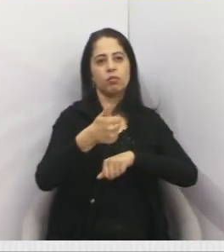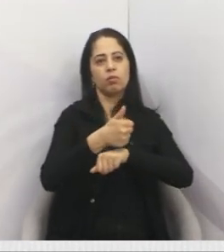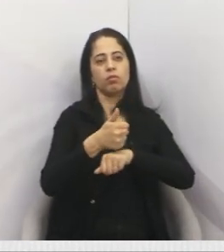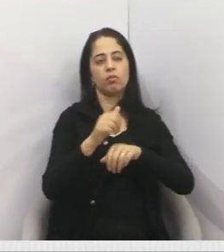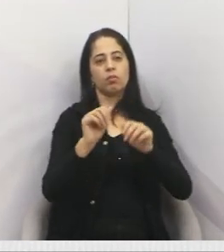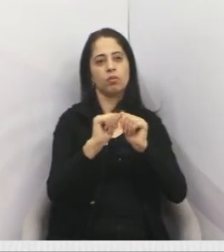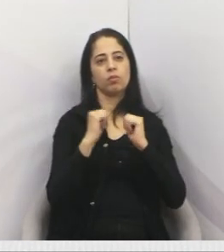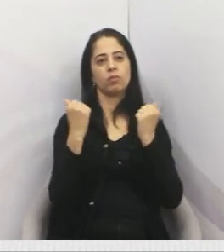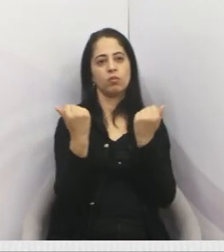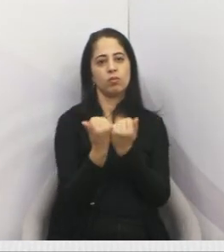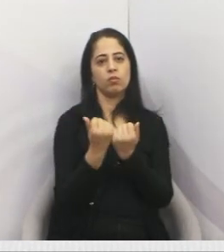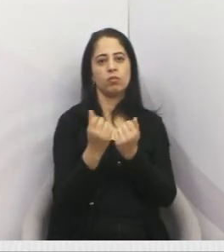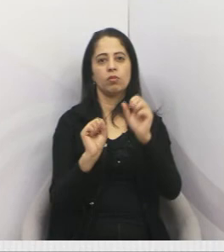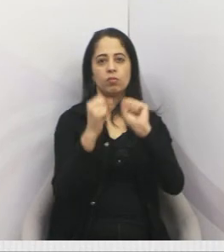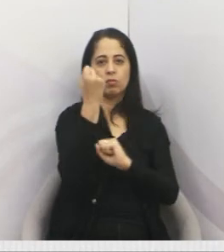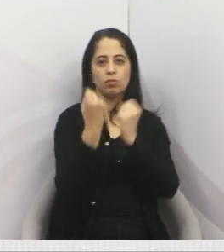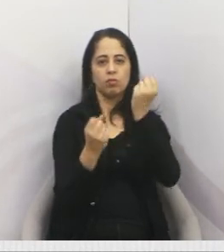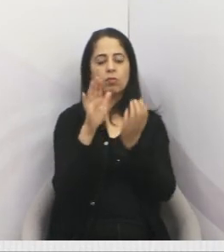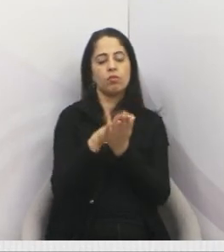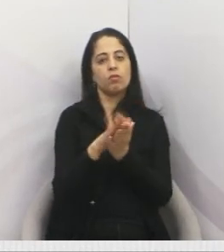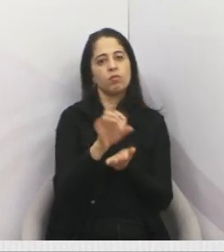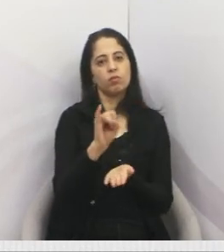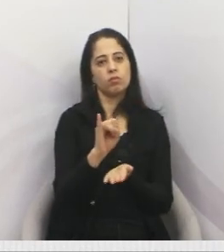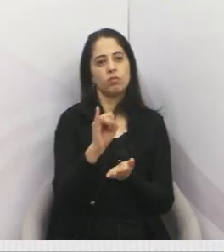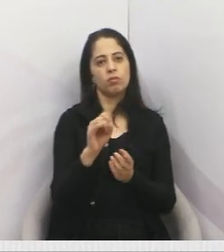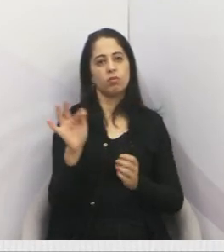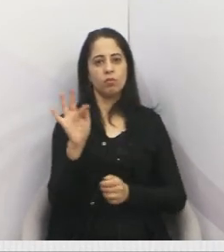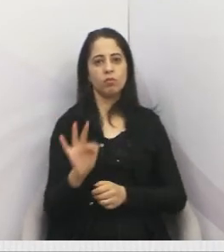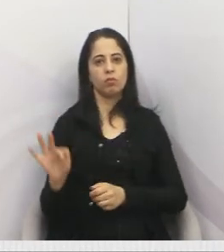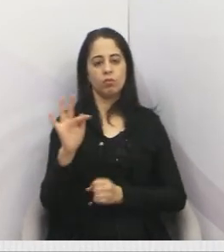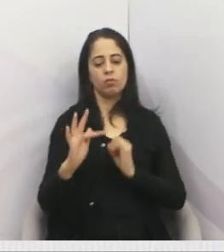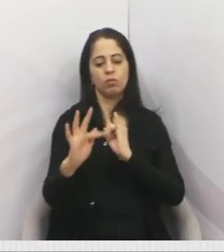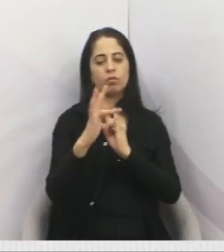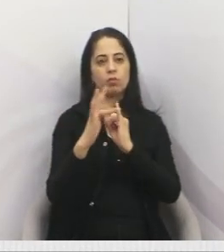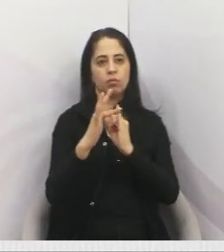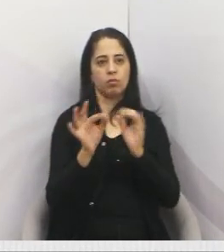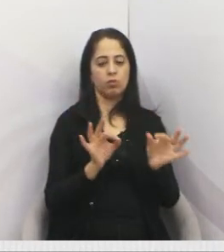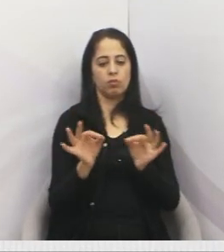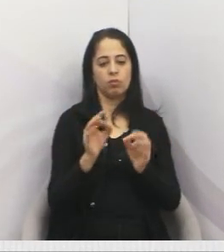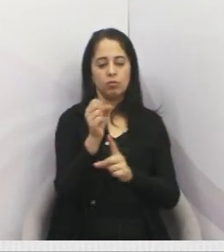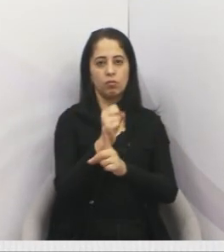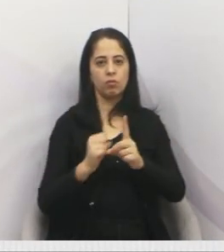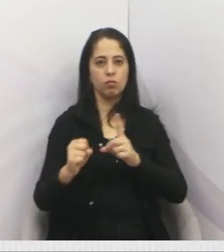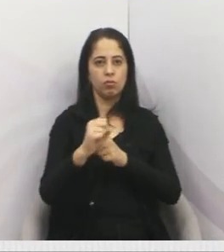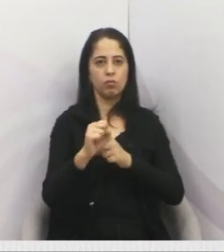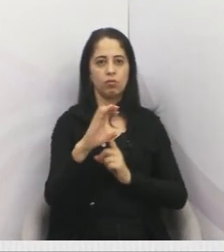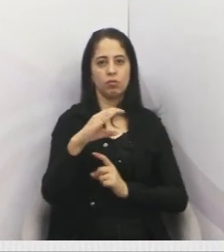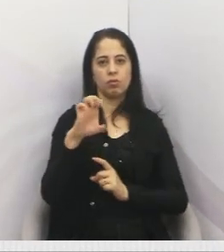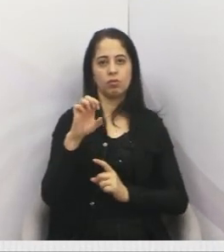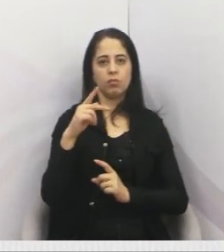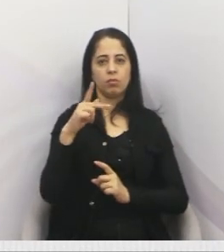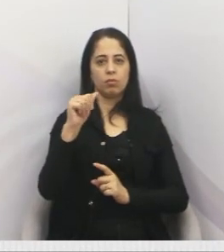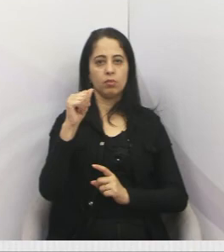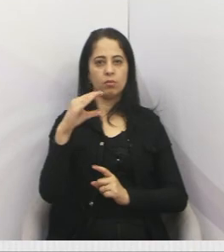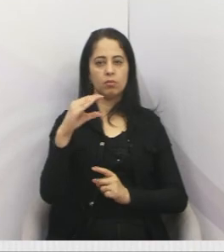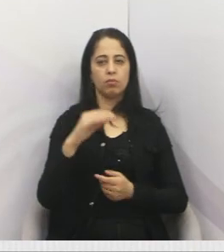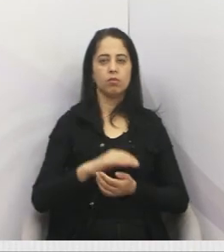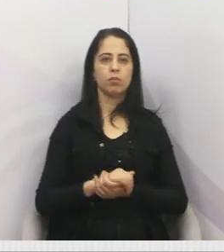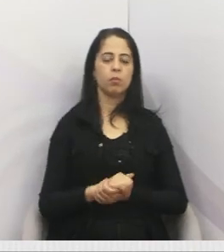Associação Comercial e Industrial de Jacareí, entidades acadêmicas, Instituto Federal e organização da sociedade civil, CEPAC.